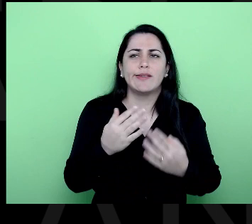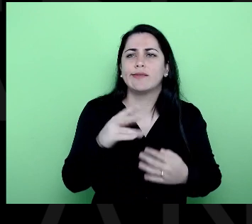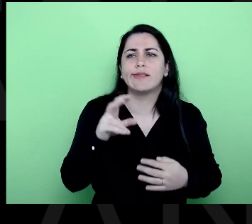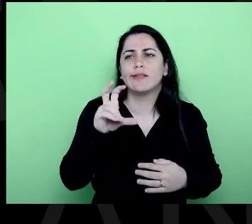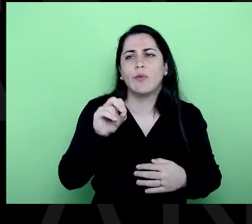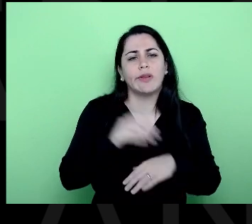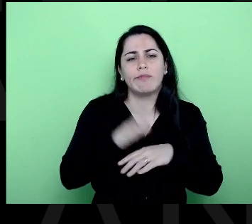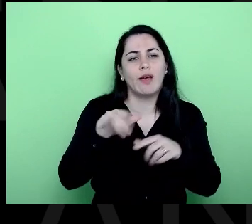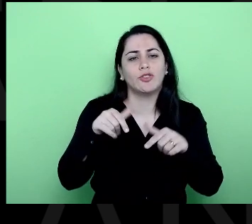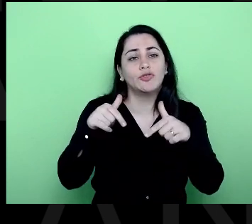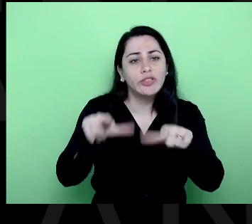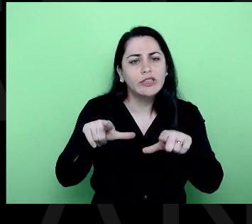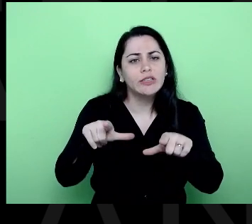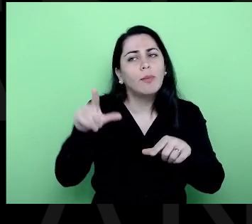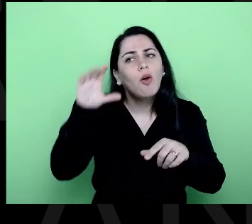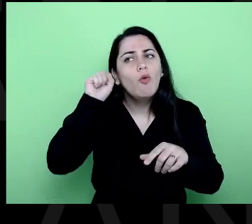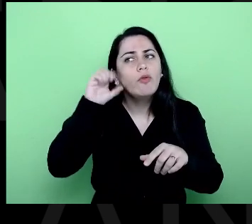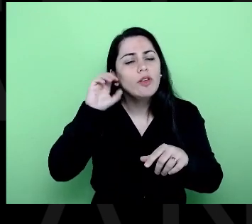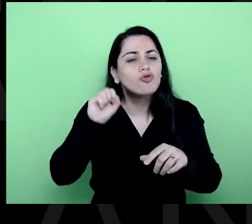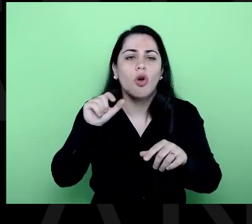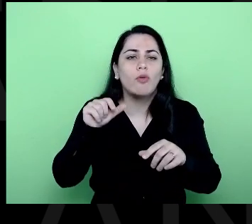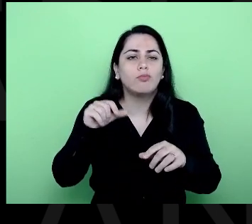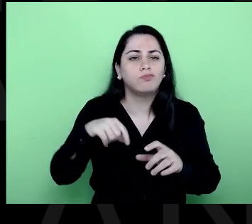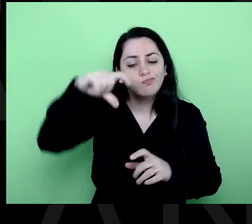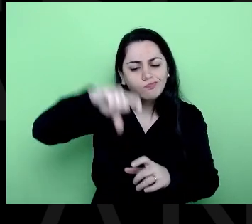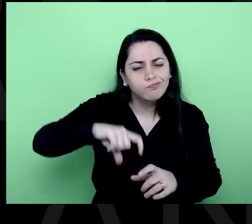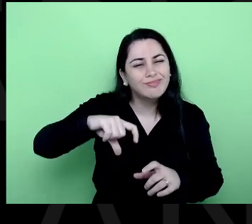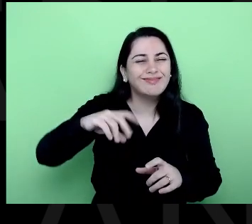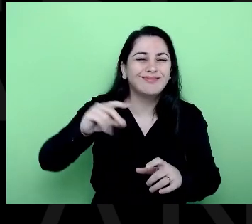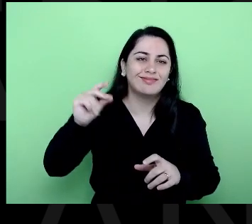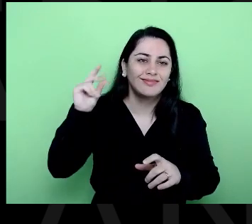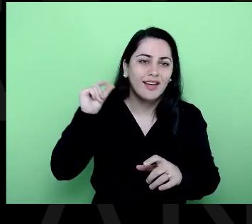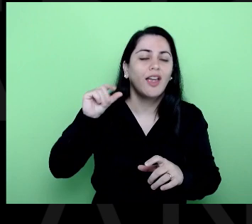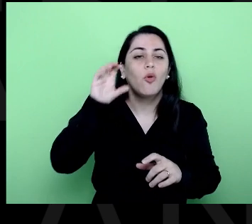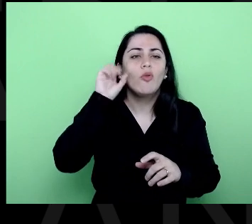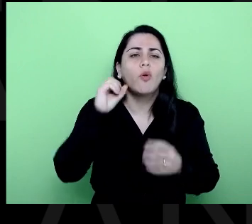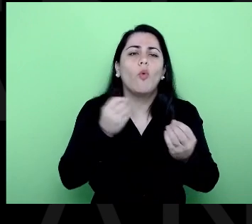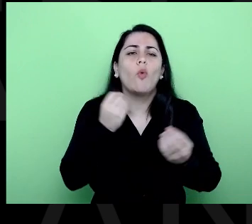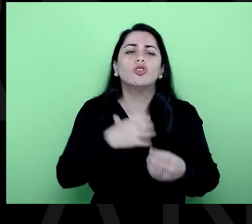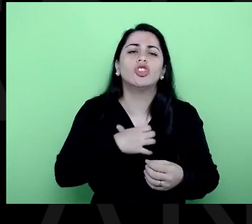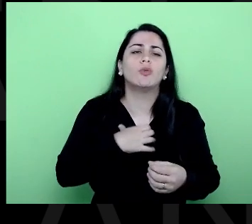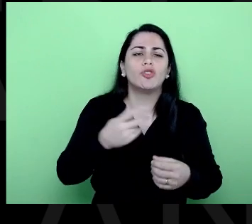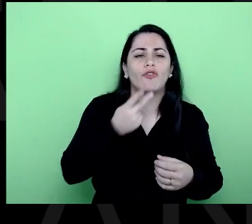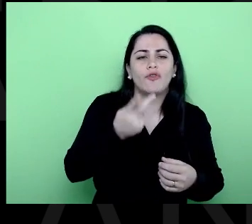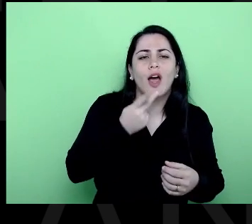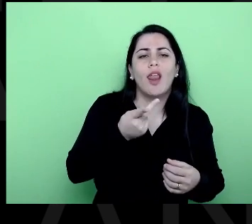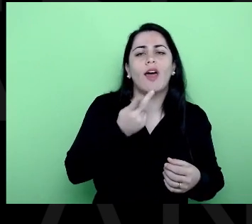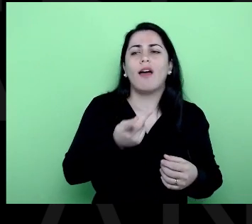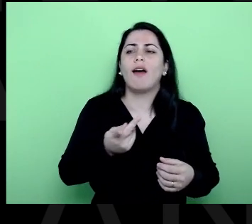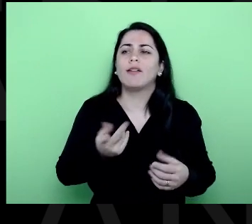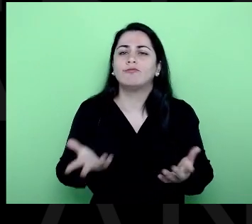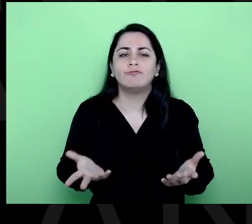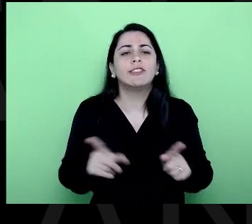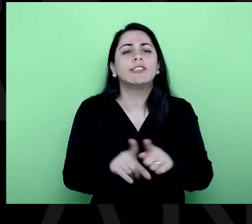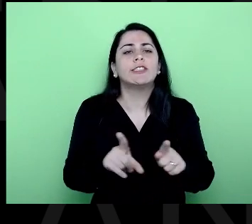fitas, muito mais para ver como o Samuel falava, o jeito que ele se colocava no mundo, o jeito